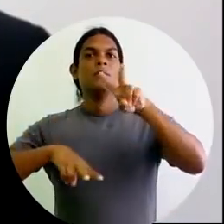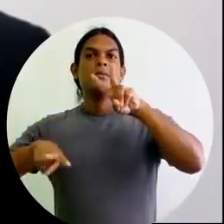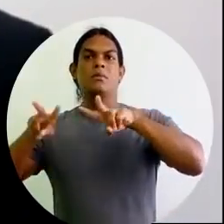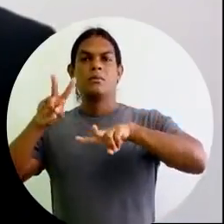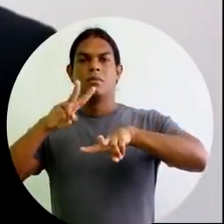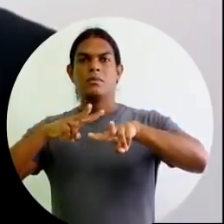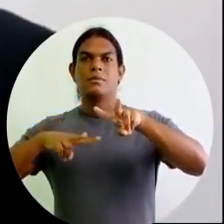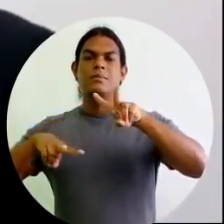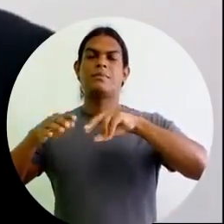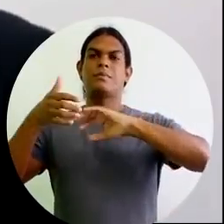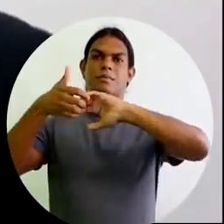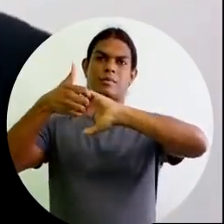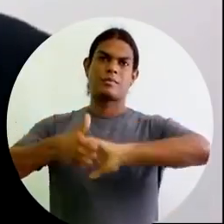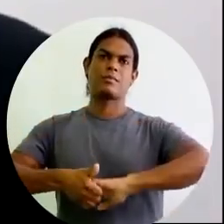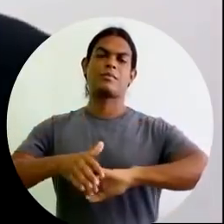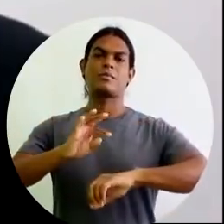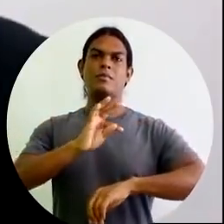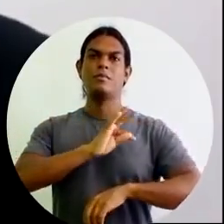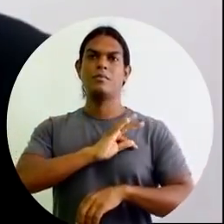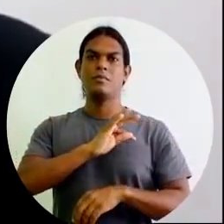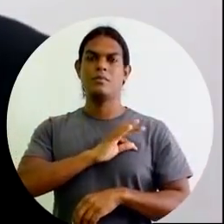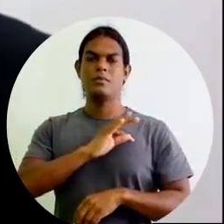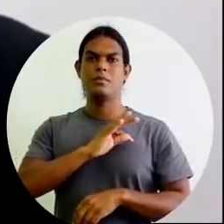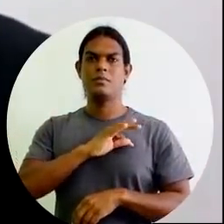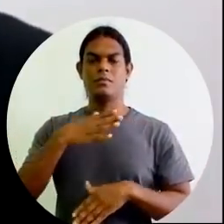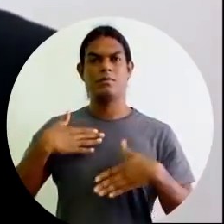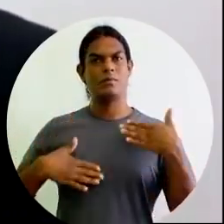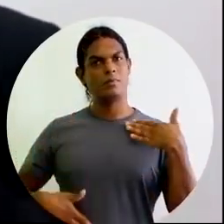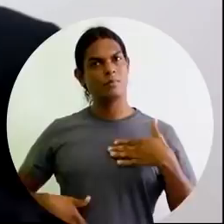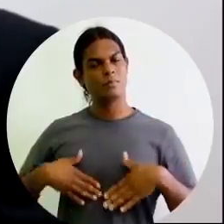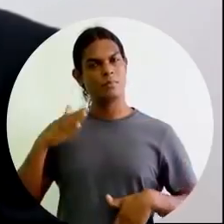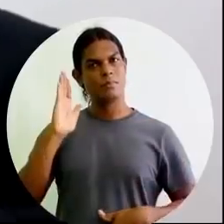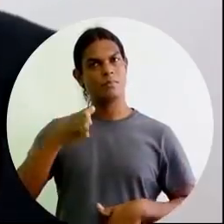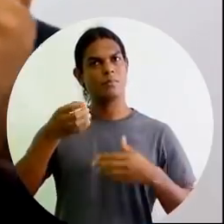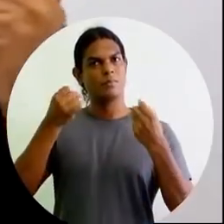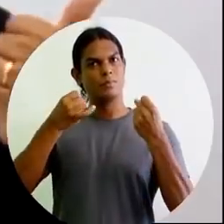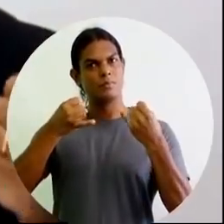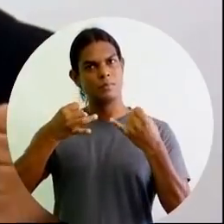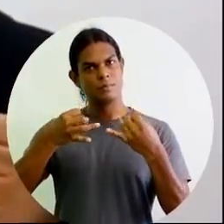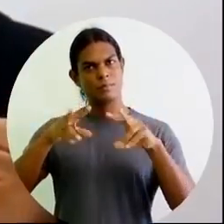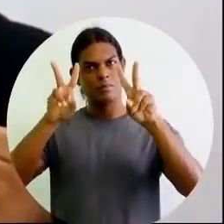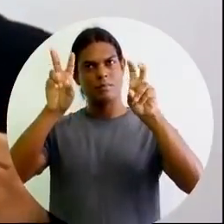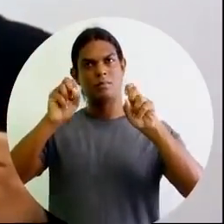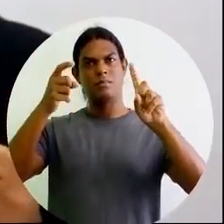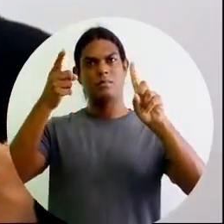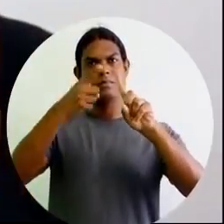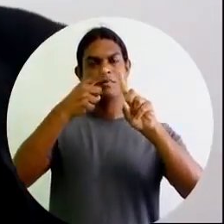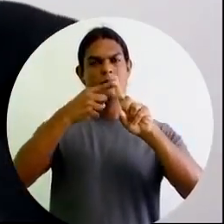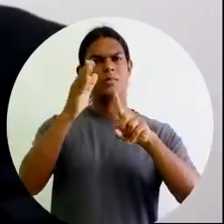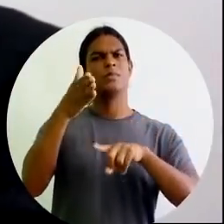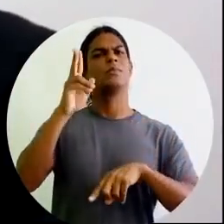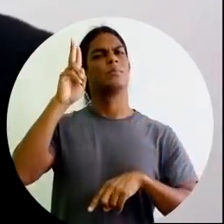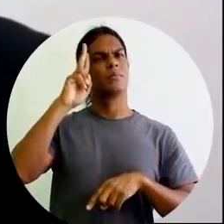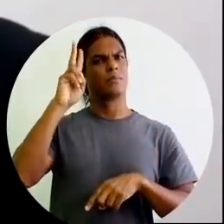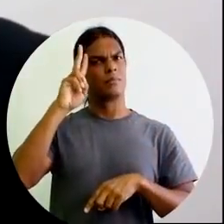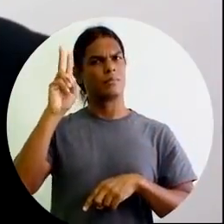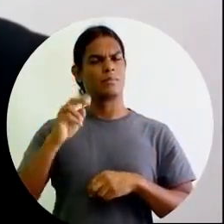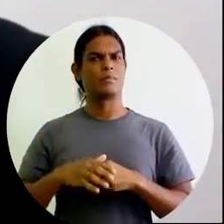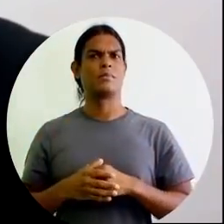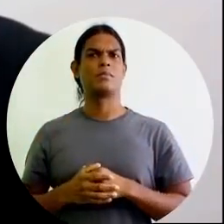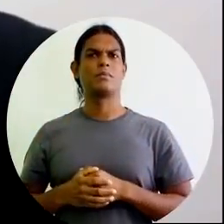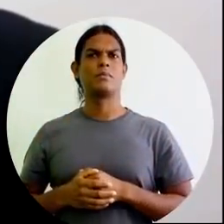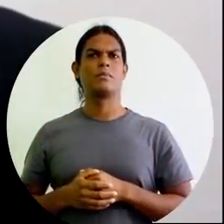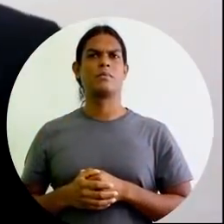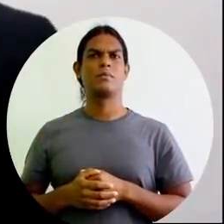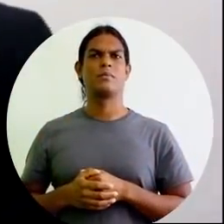começa a analisar as competências técnicas e comportamentais que nós falamos na primeira competência. Acredito que vocês